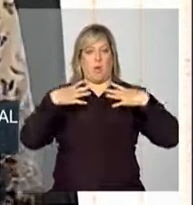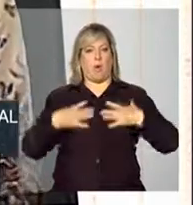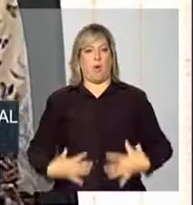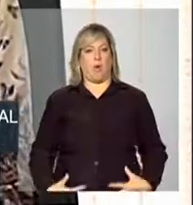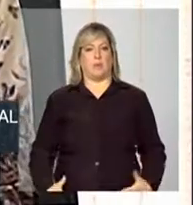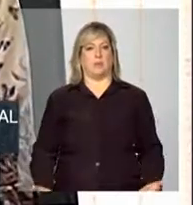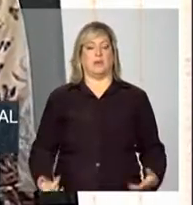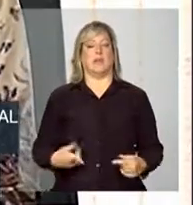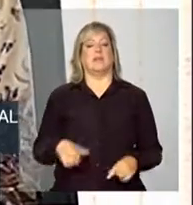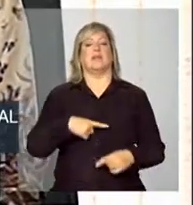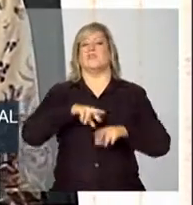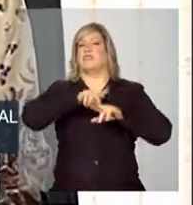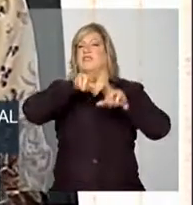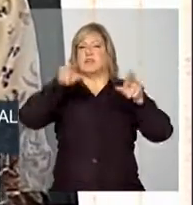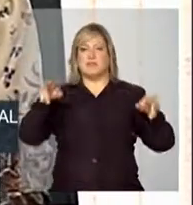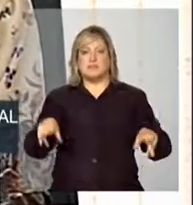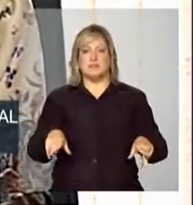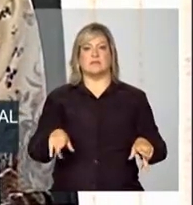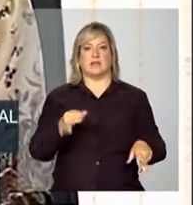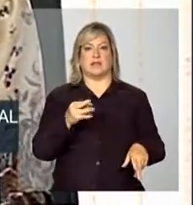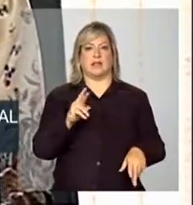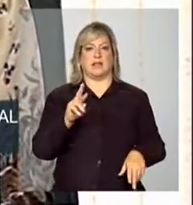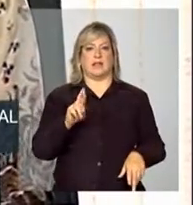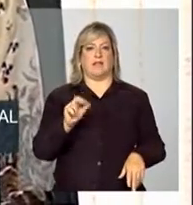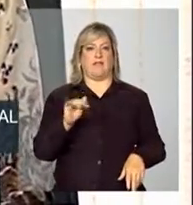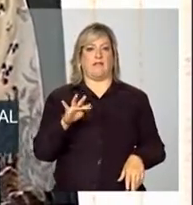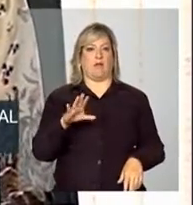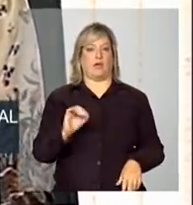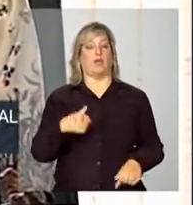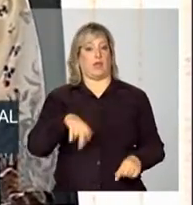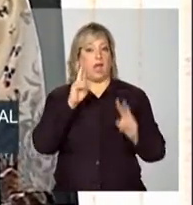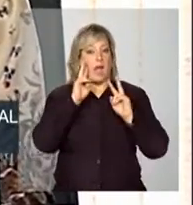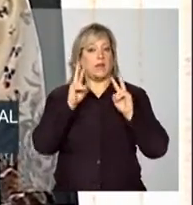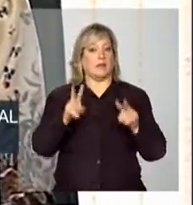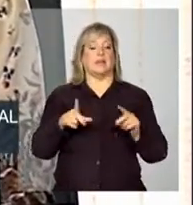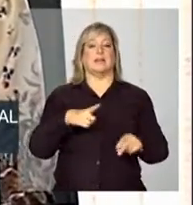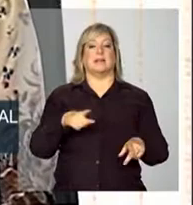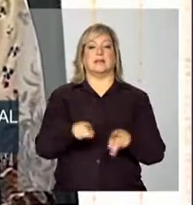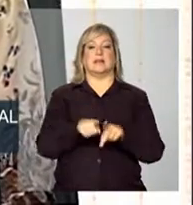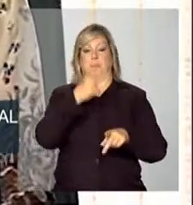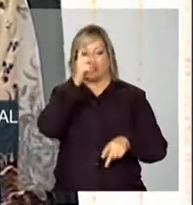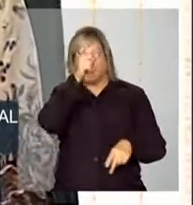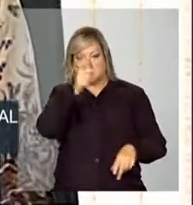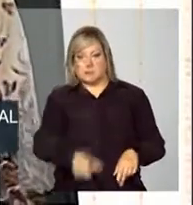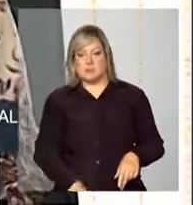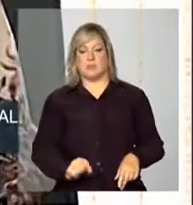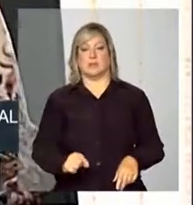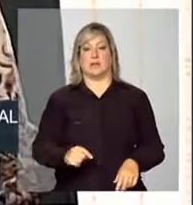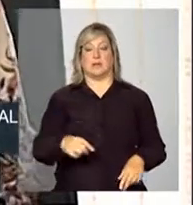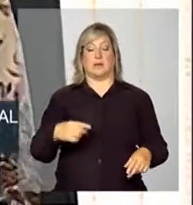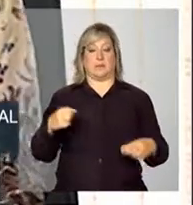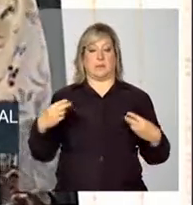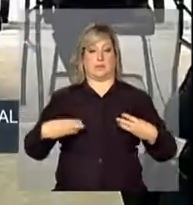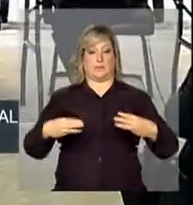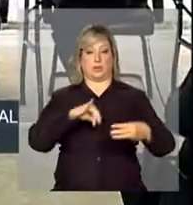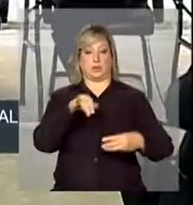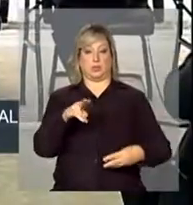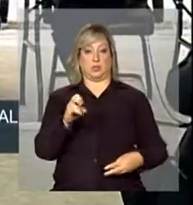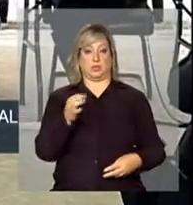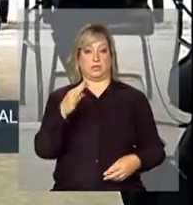existem no mundo contemporâneo nós estamos atentos à situação do tráfico de seres humanos e o Ministério da Justiça